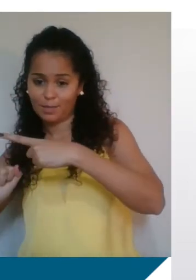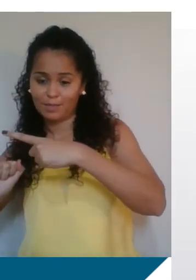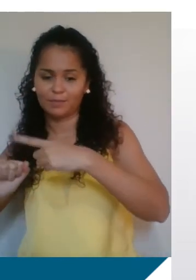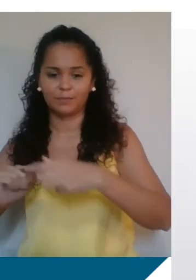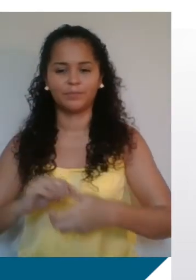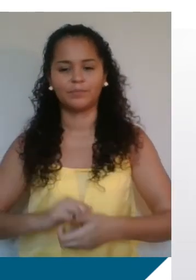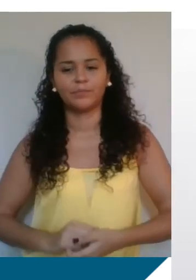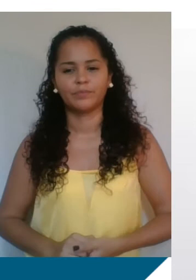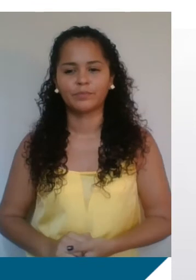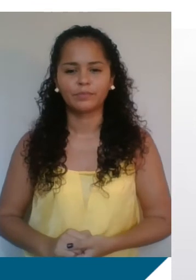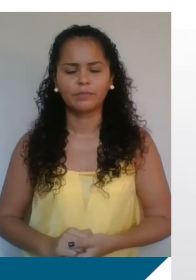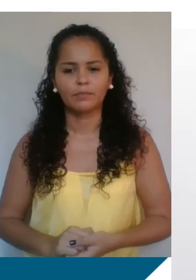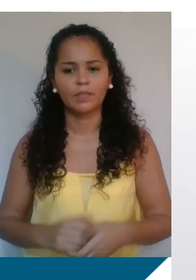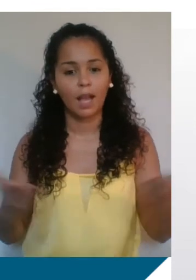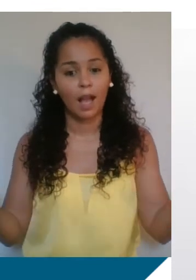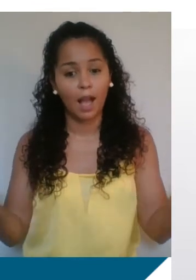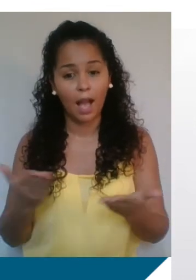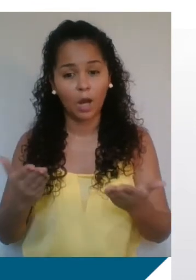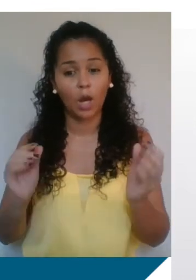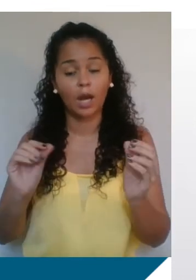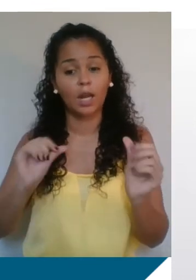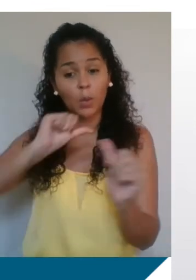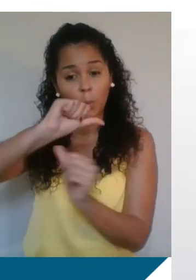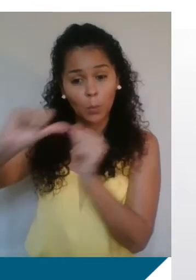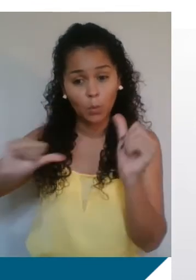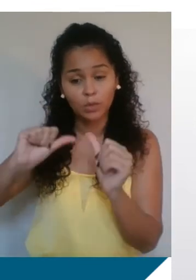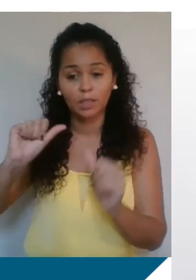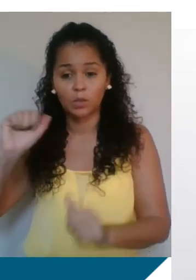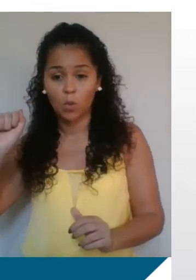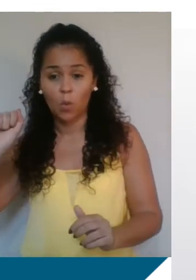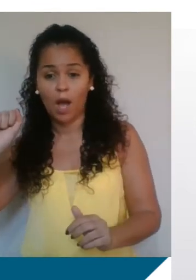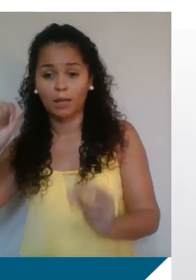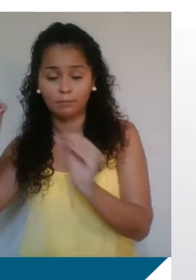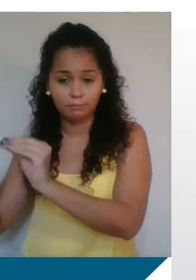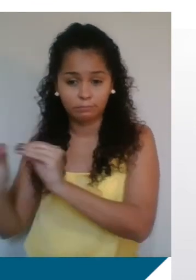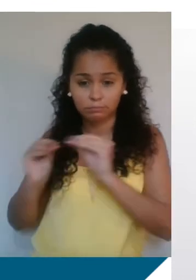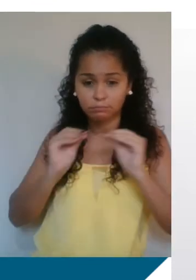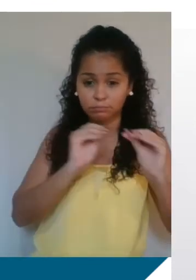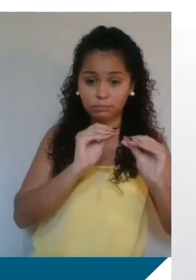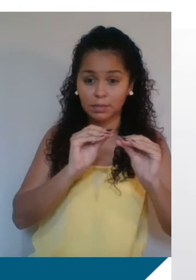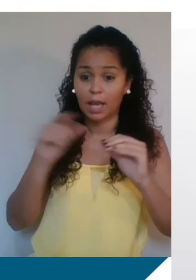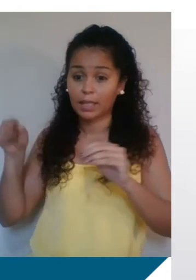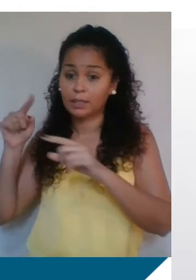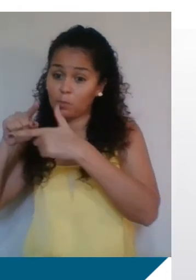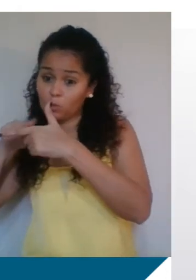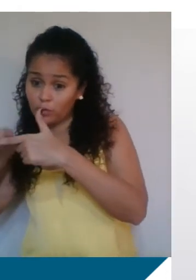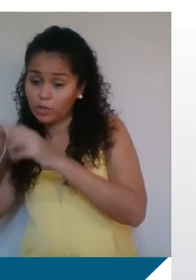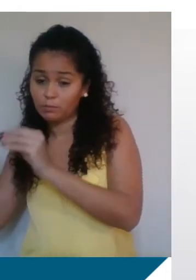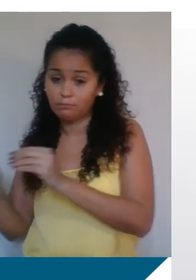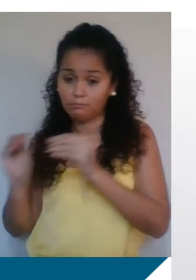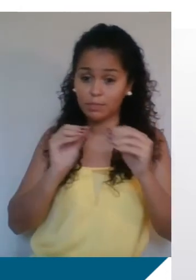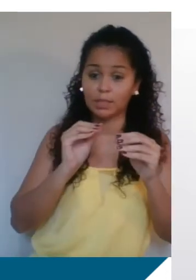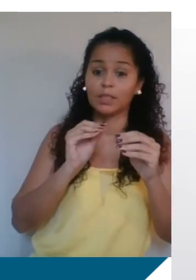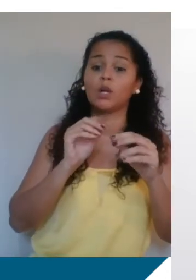Passando a medida A que está dividindo para o outro lado da igualdade, multiplicando, temos que a altura de um triângulo equilátero